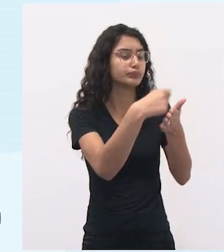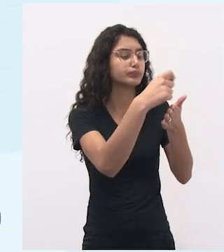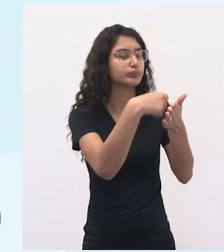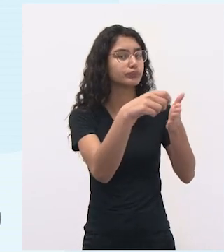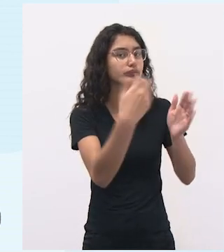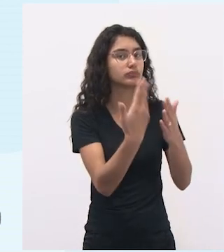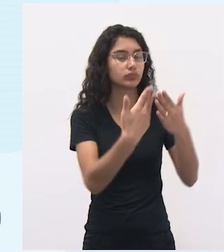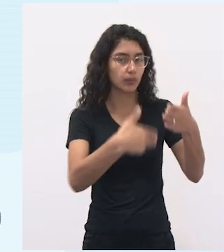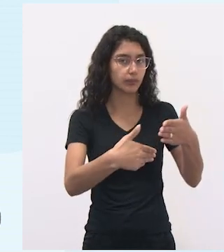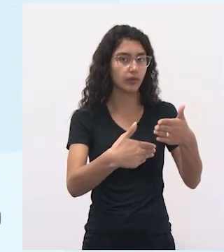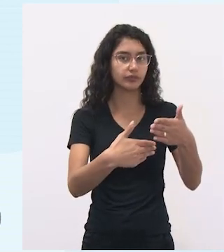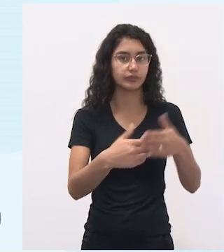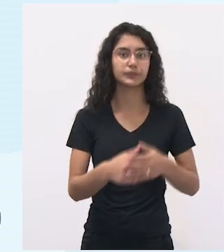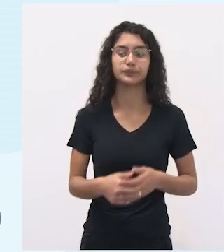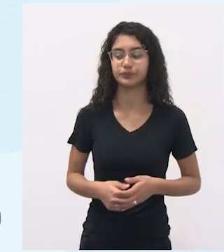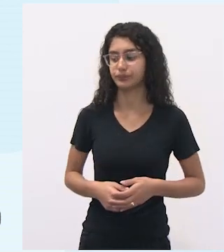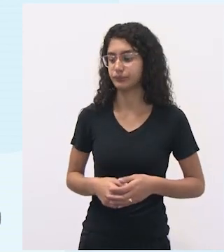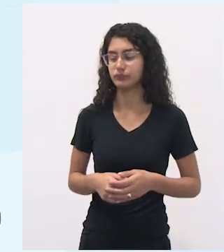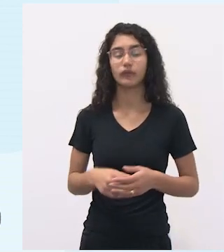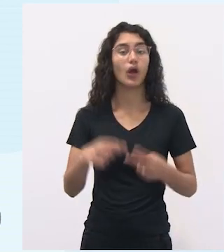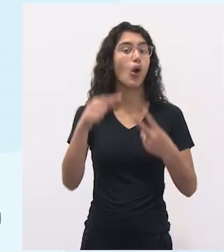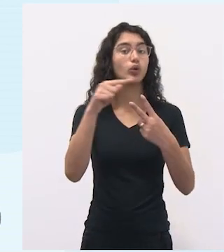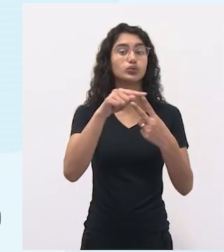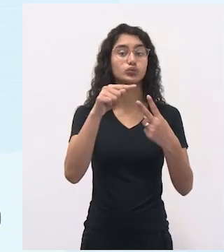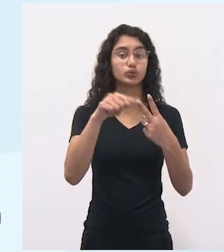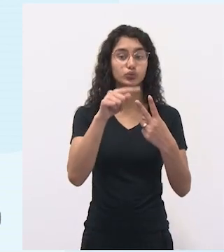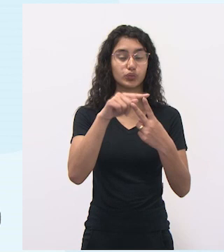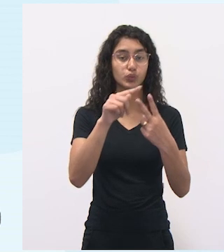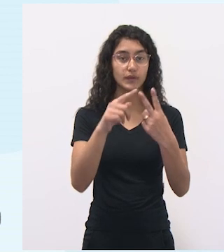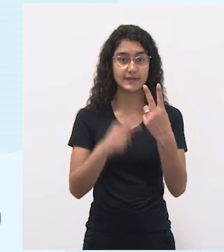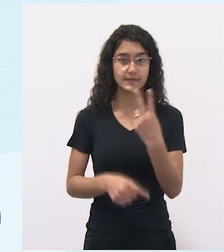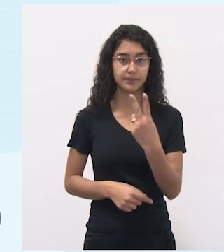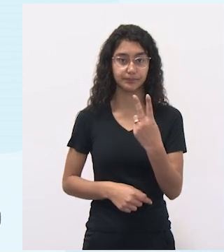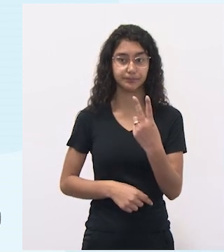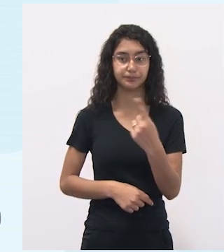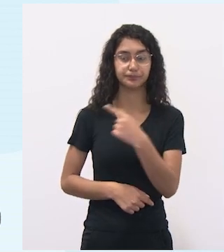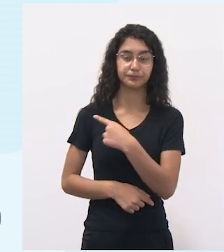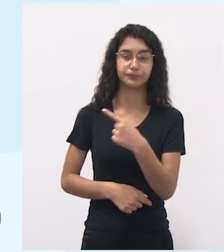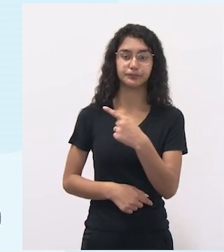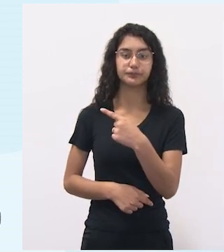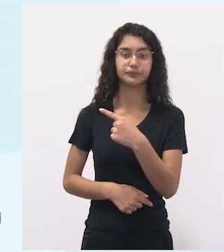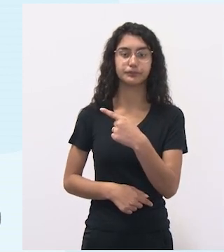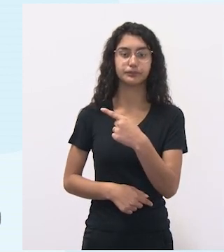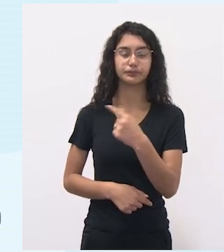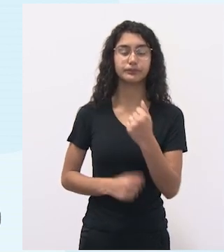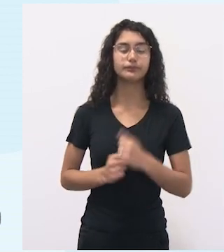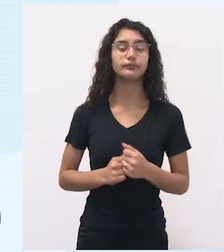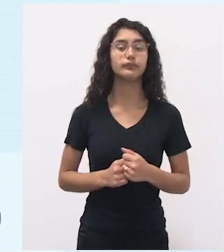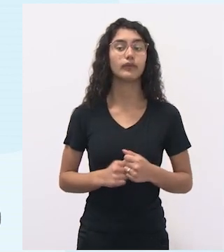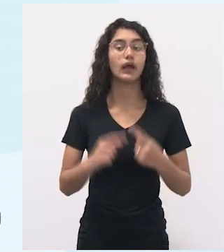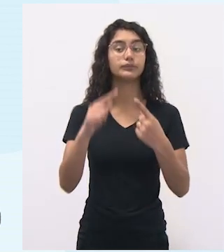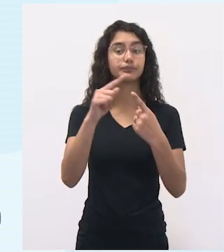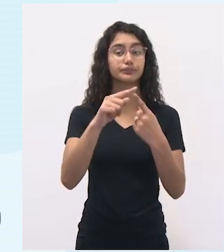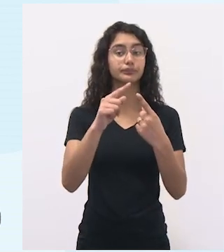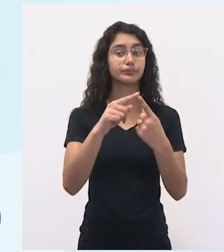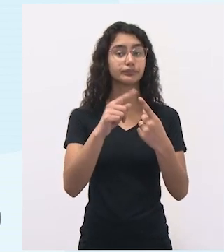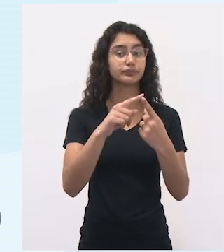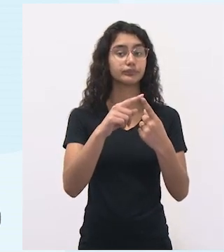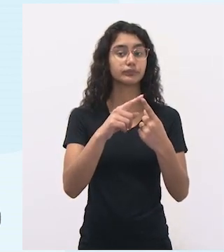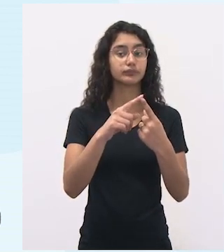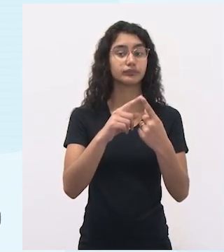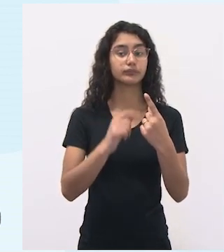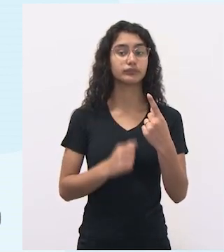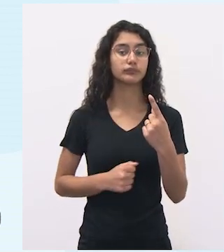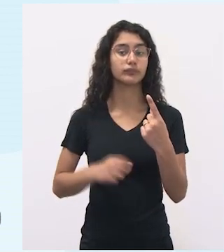eu consigo fazer. Então, nós temos 2 taxonomias. Uma taxonomia que é considerada tradicional,